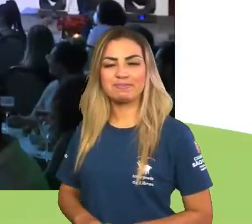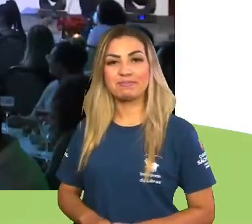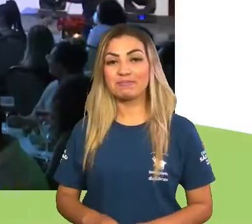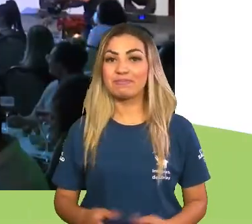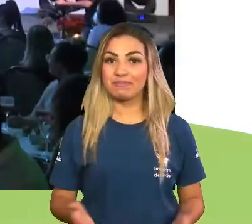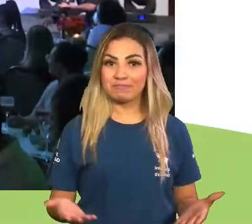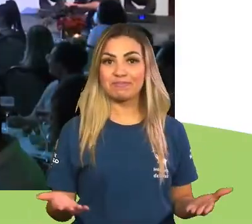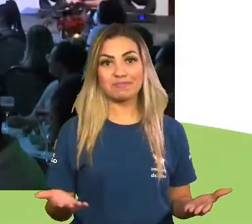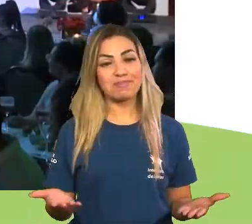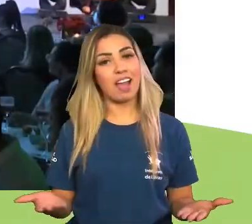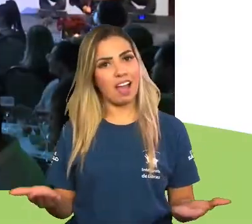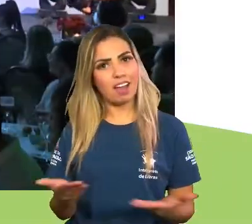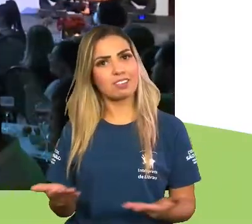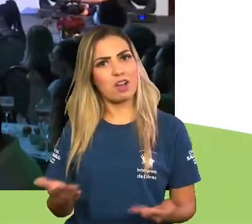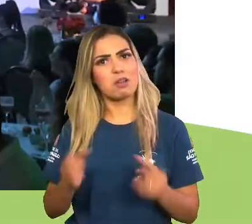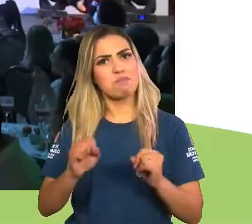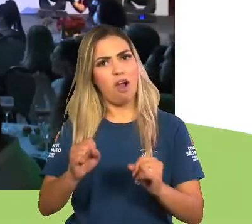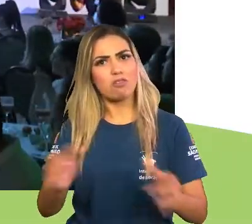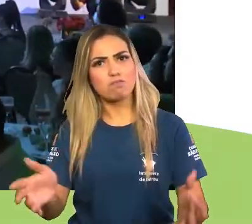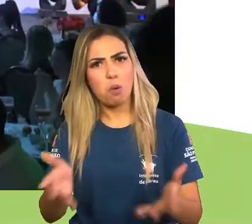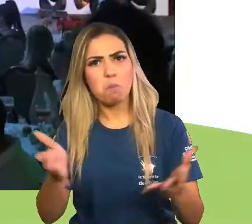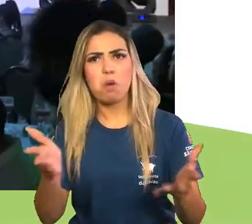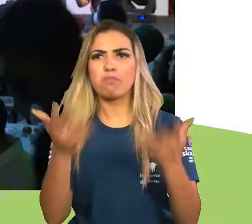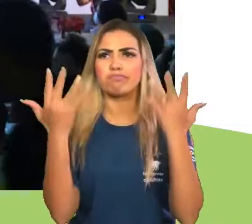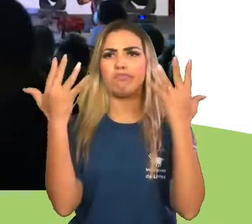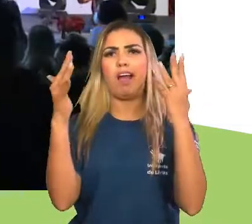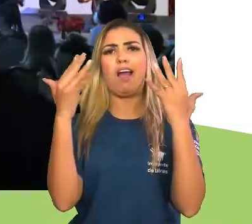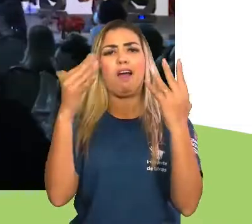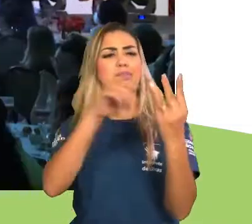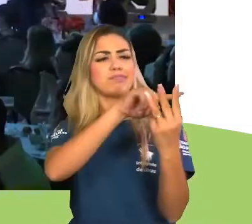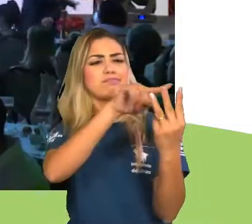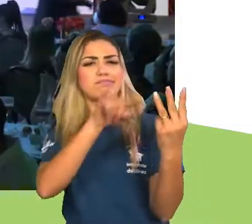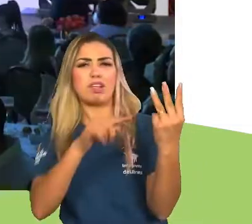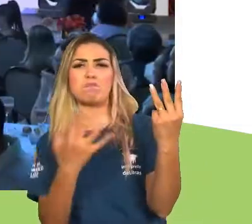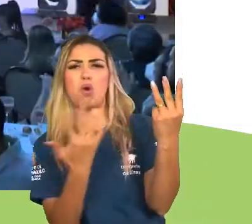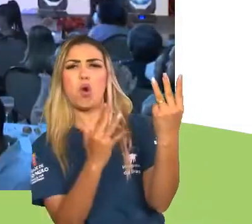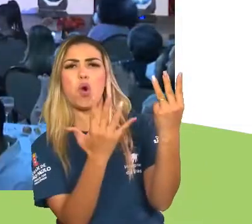Palmas, oi, uma salva de palmas para os três, muito obrigada.